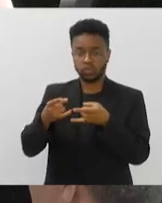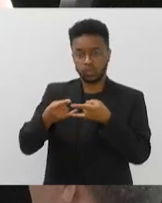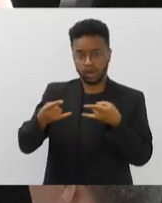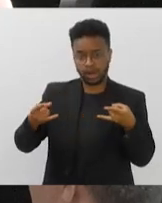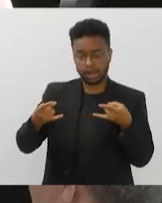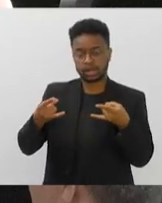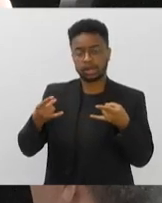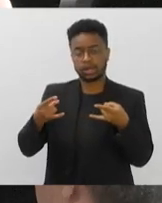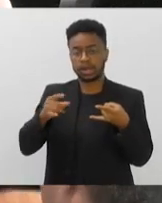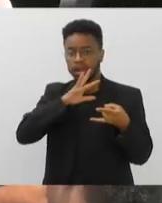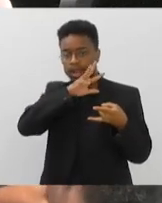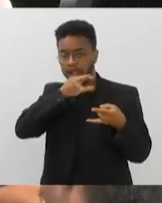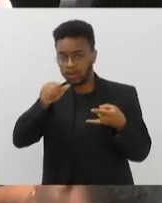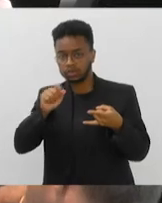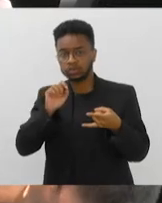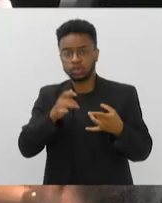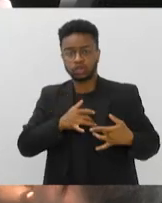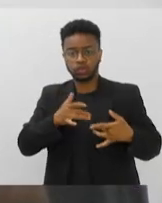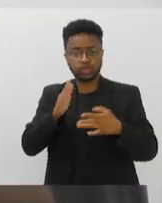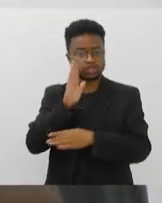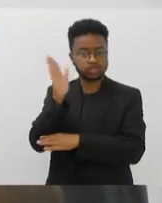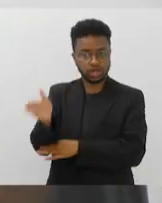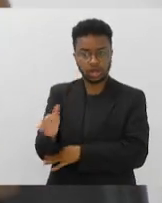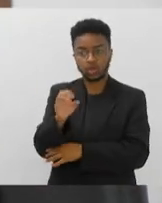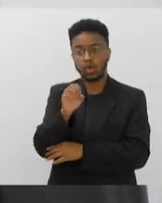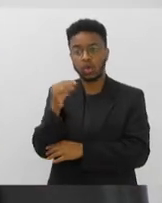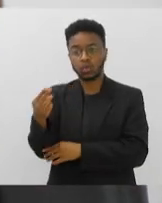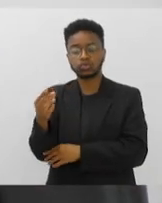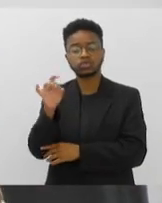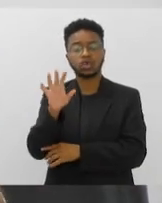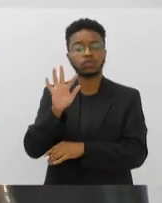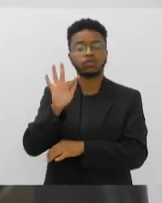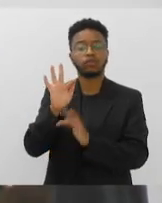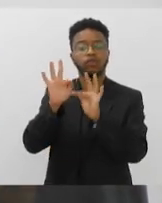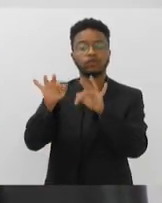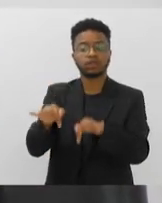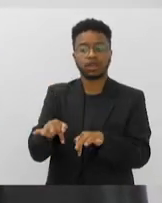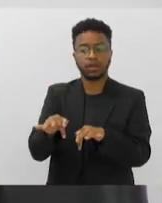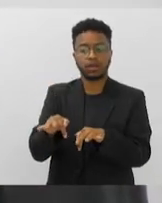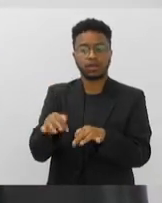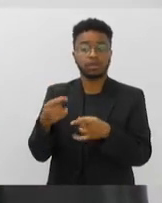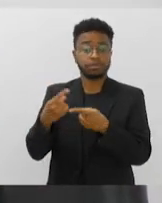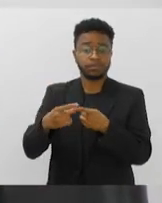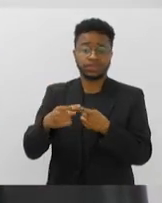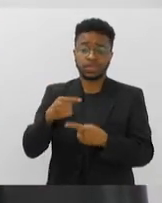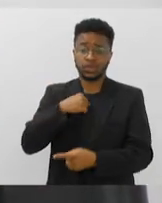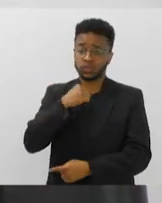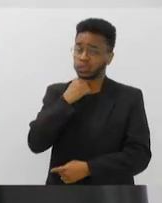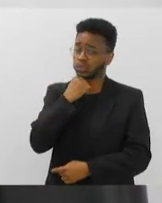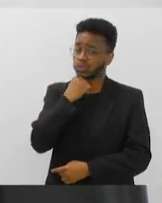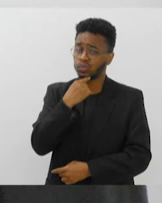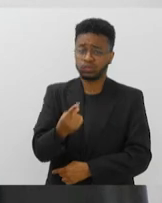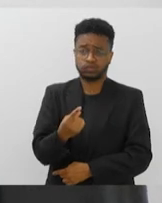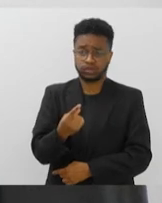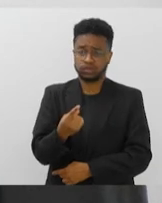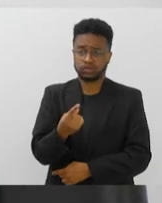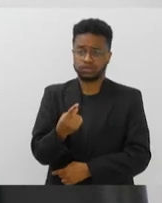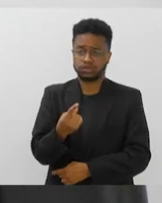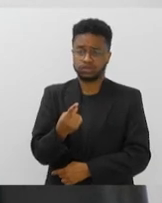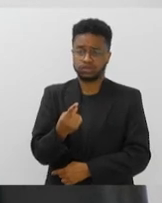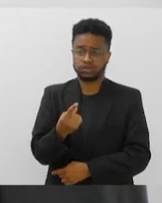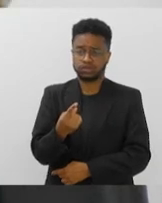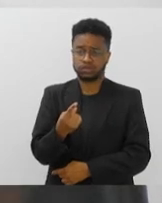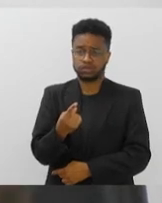e já fazer a doação imediata pro fia esse momento é só lá no final porque eu duvido pode fazer me amig que que